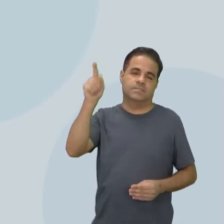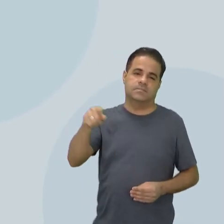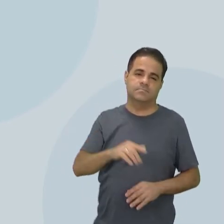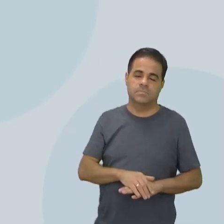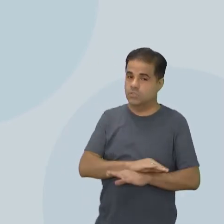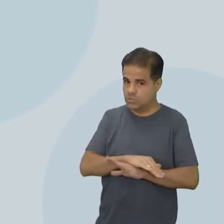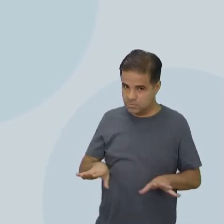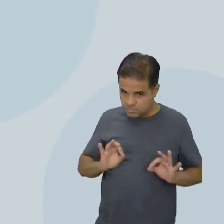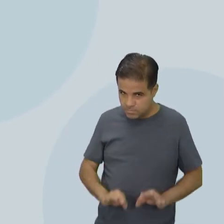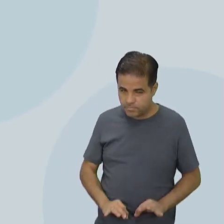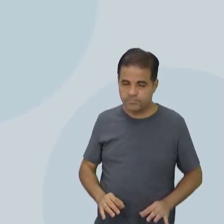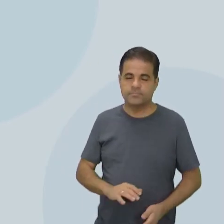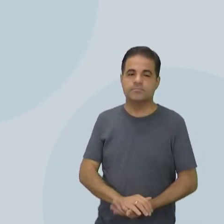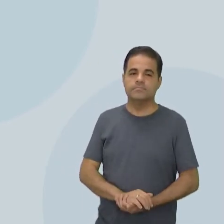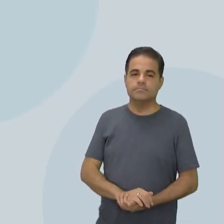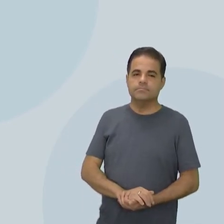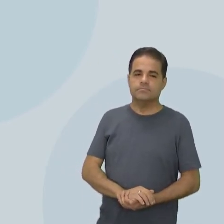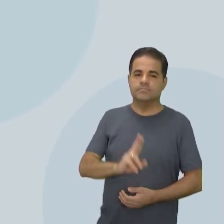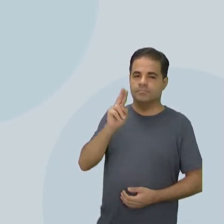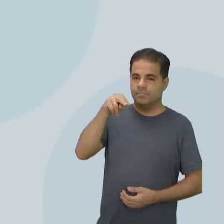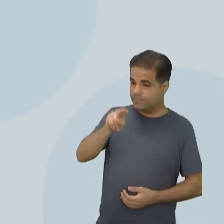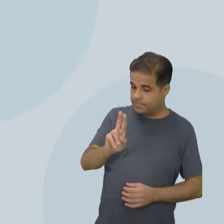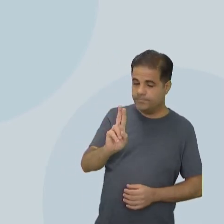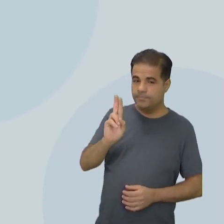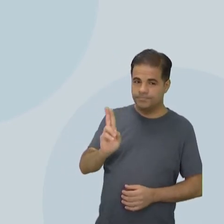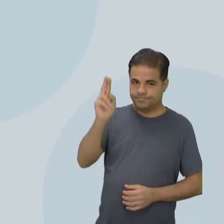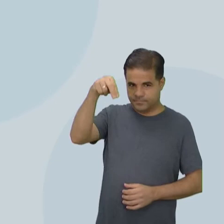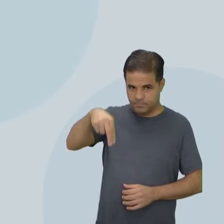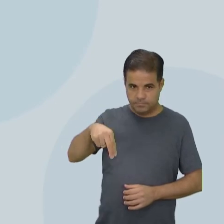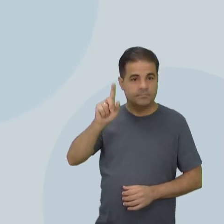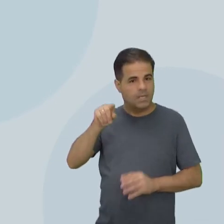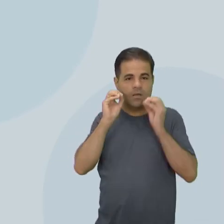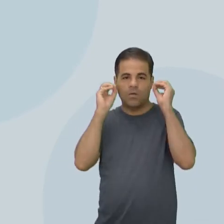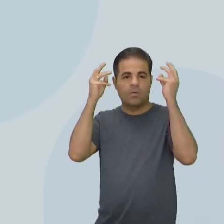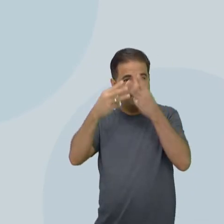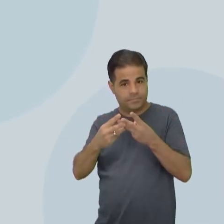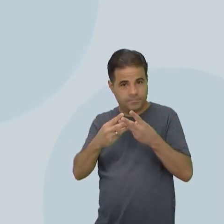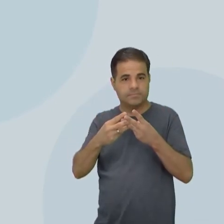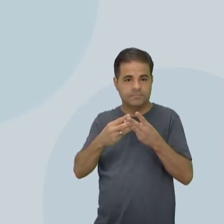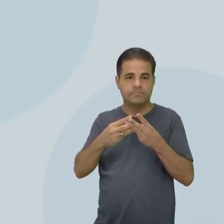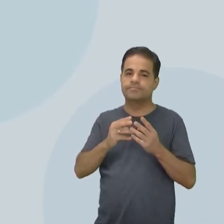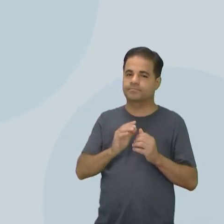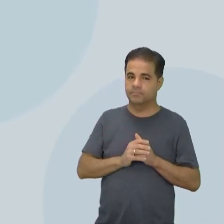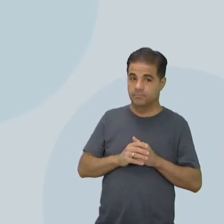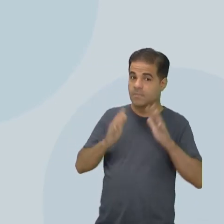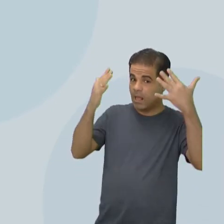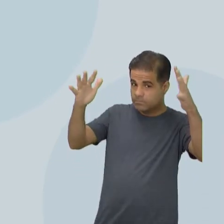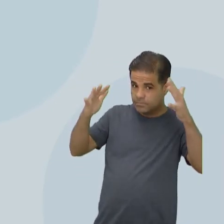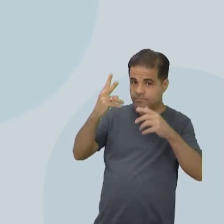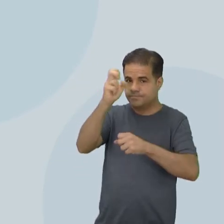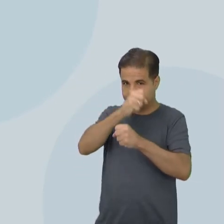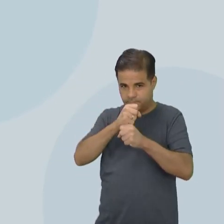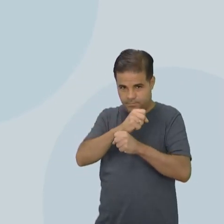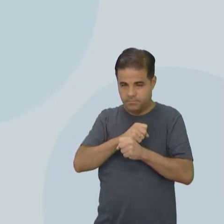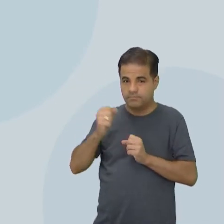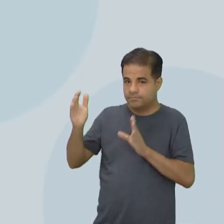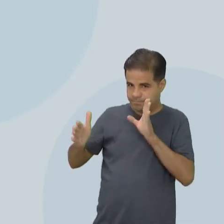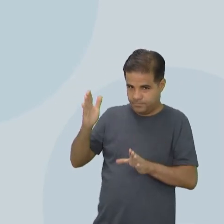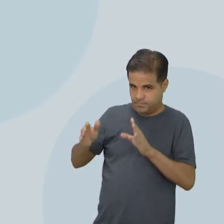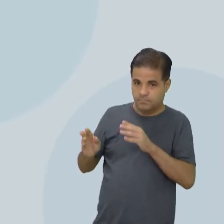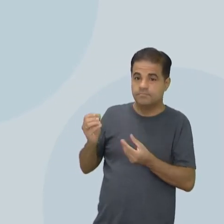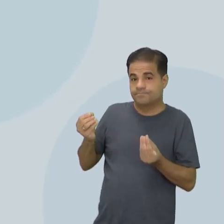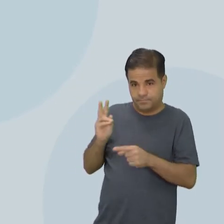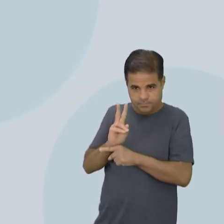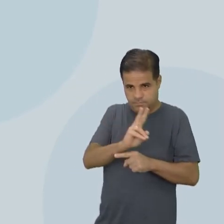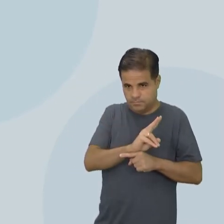Só para saber, UN é ONU, tá certo? United Nations, Nações Unidas, celebra 25 anos de mandato para proteger